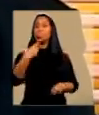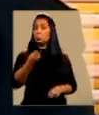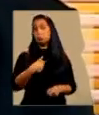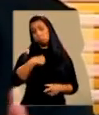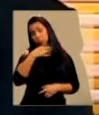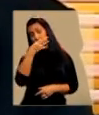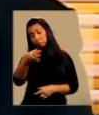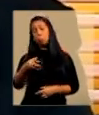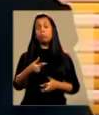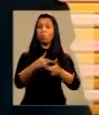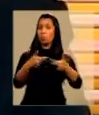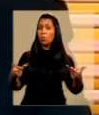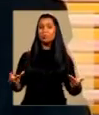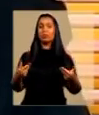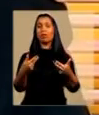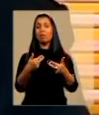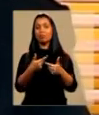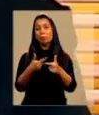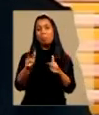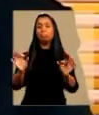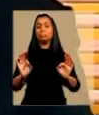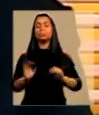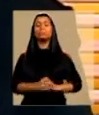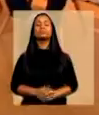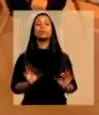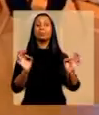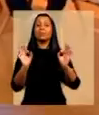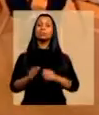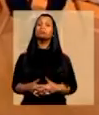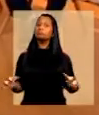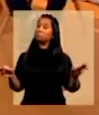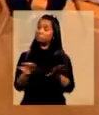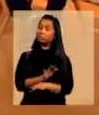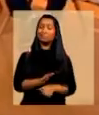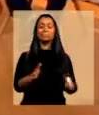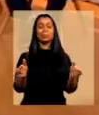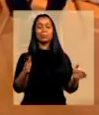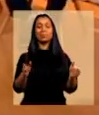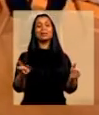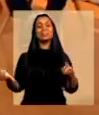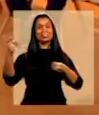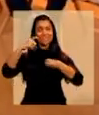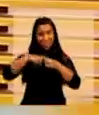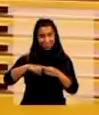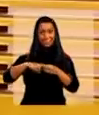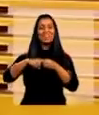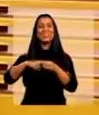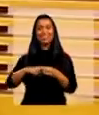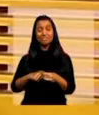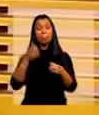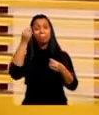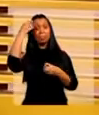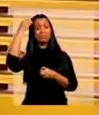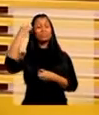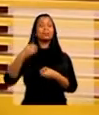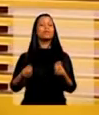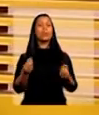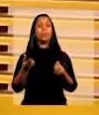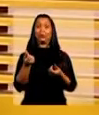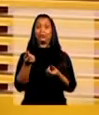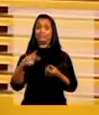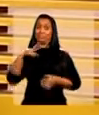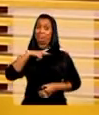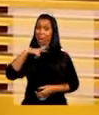que é uma opção que não tem tantos riscos também. Perfeito. A gente termina esse bloco, Matheus, a gente volta com muito mais informação